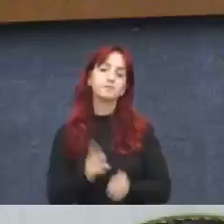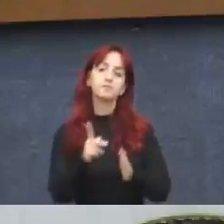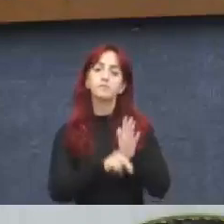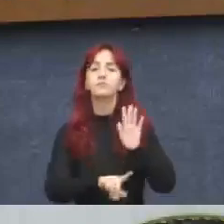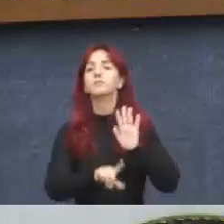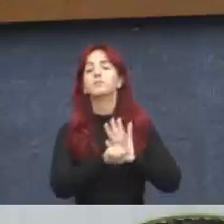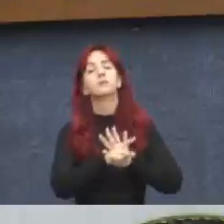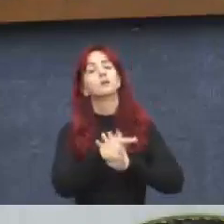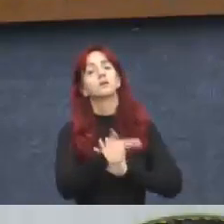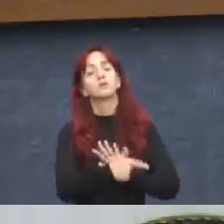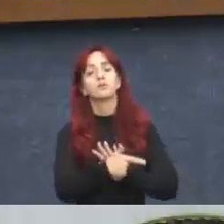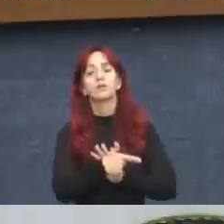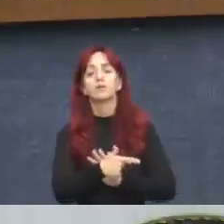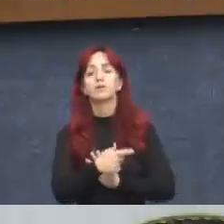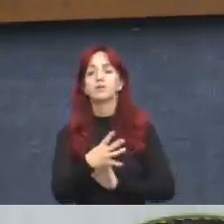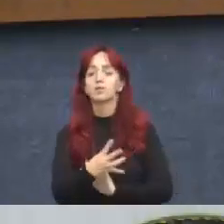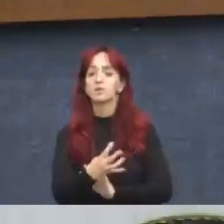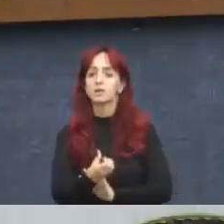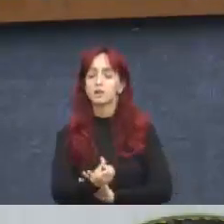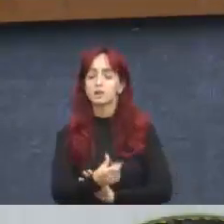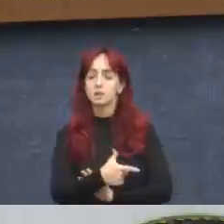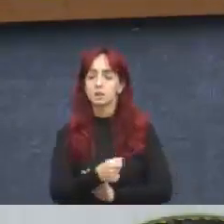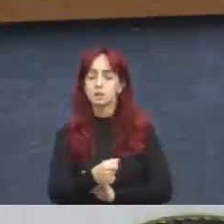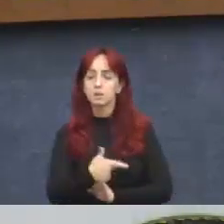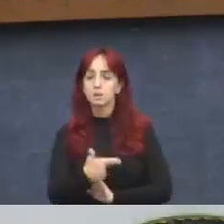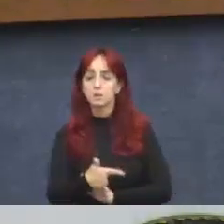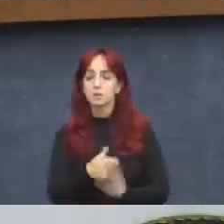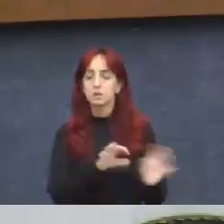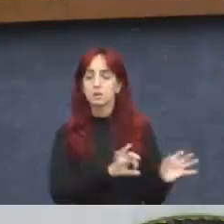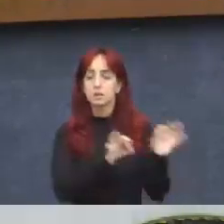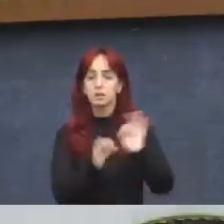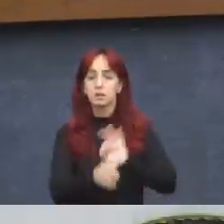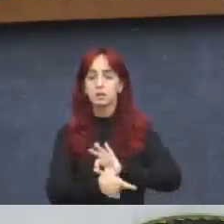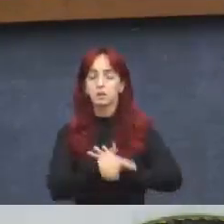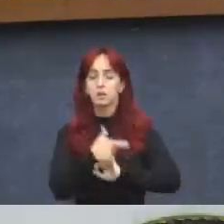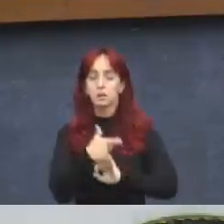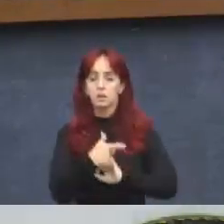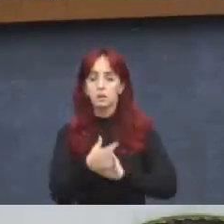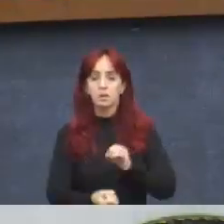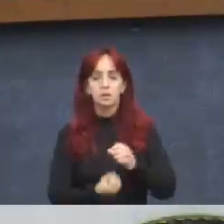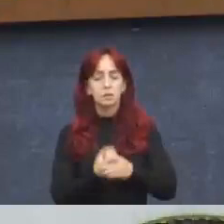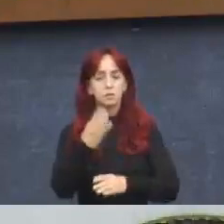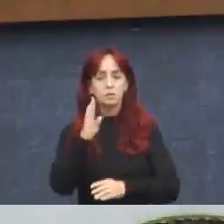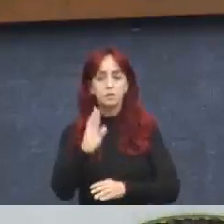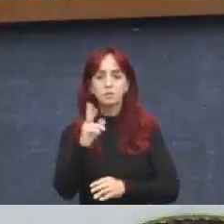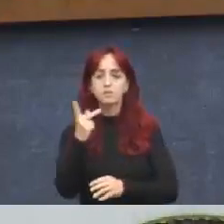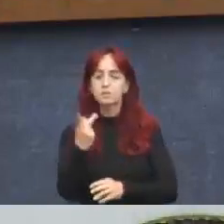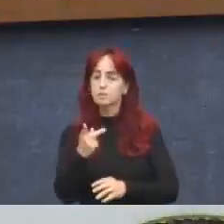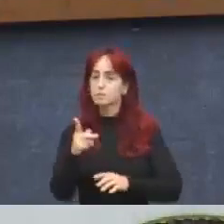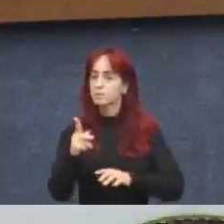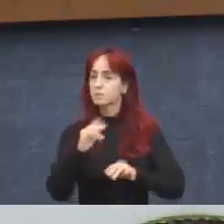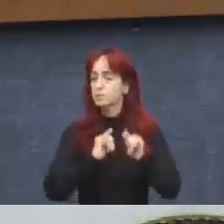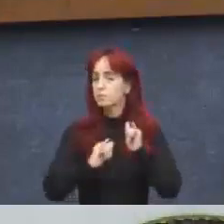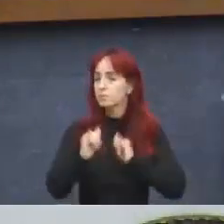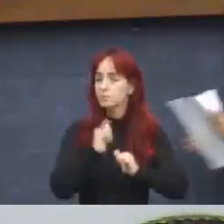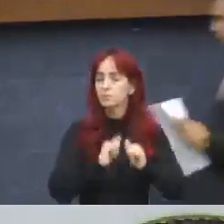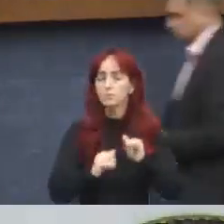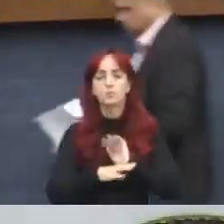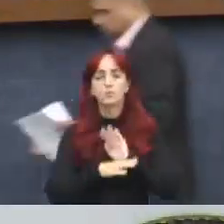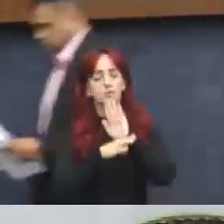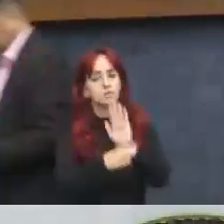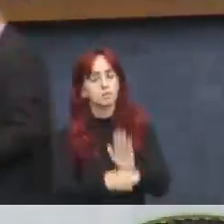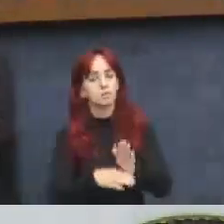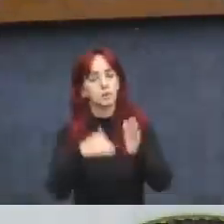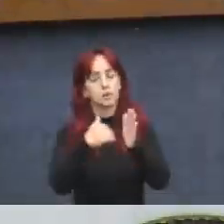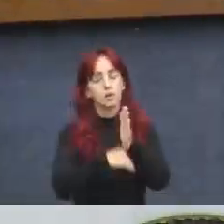Projeto de Lei 246/2021, segundo turno, institui no município de Belo Horizonte o Programa de Cooperação e Código